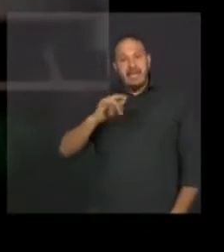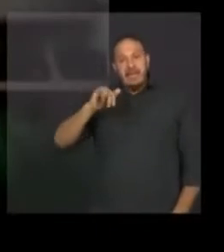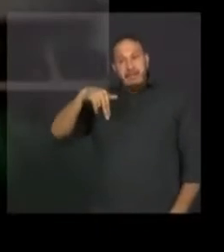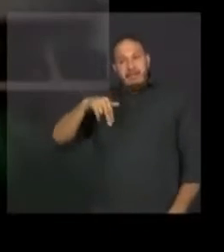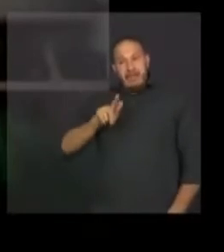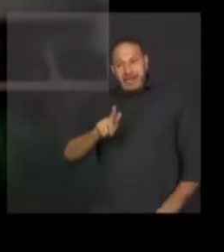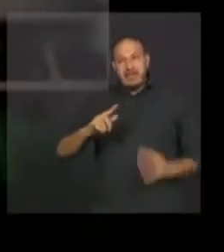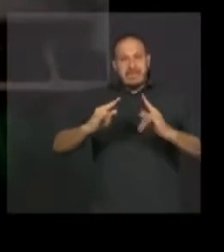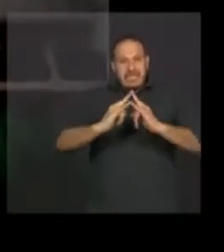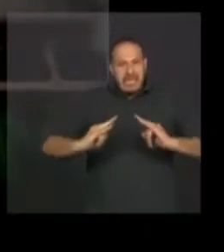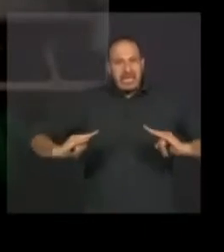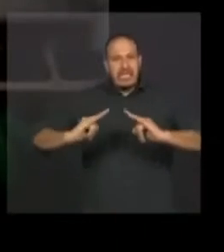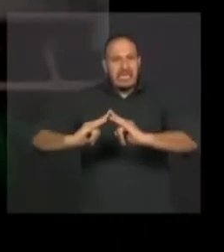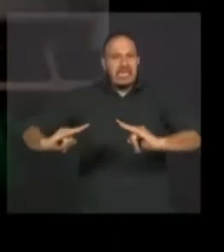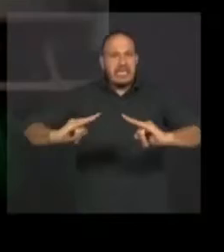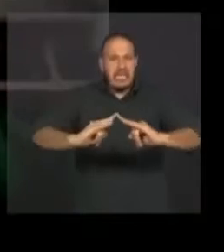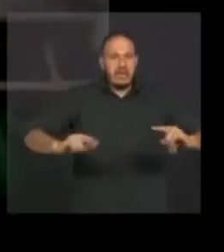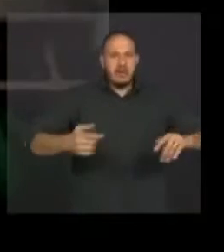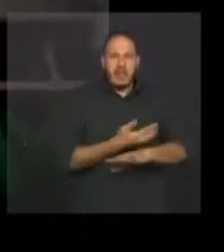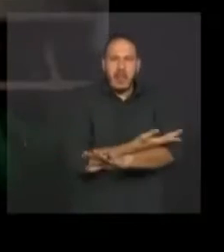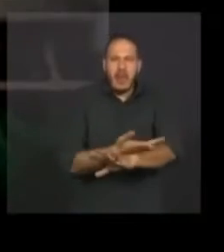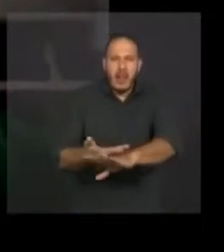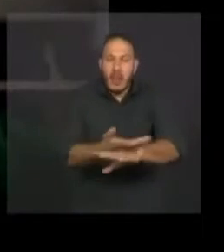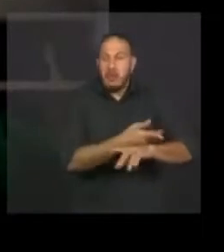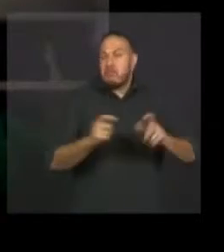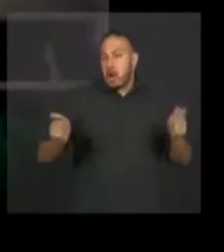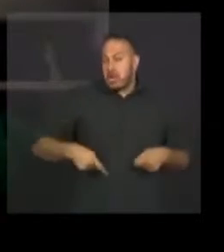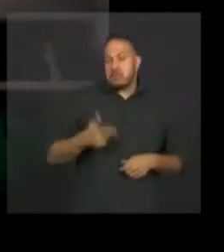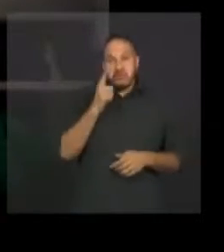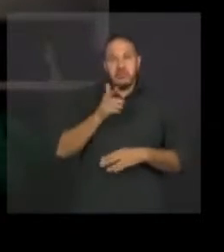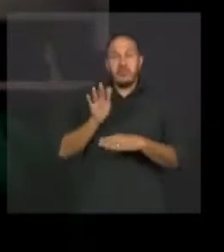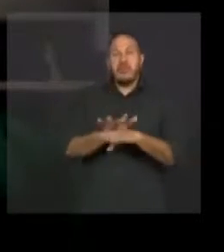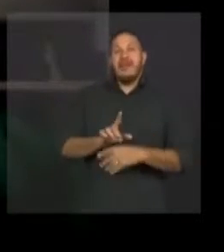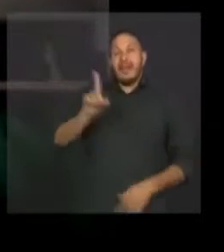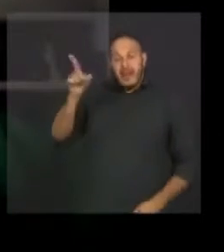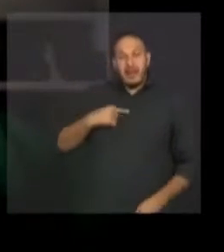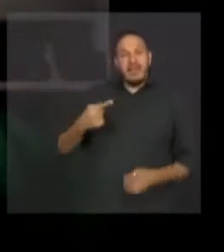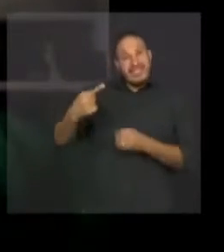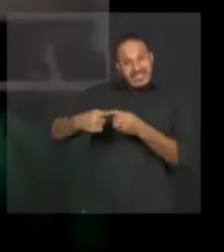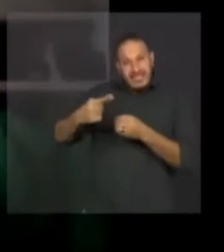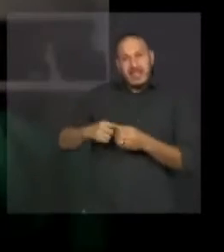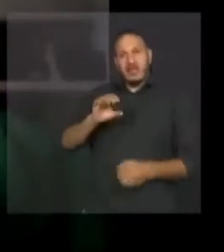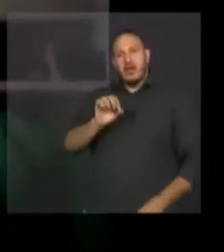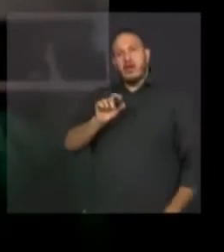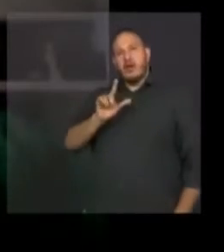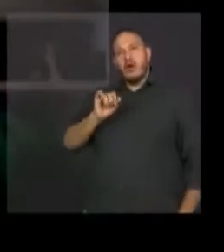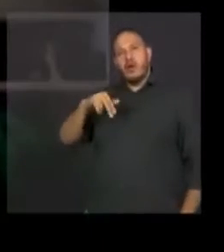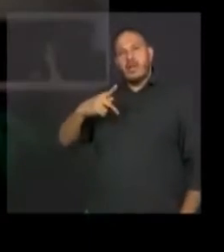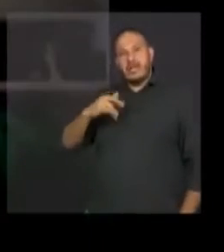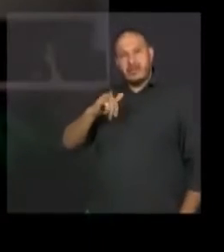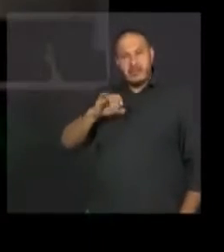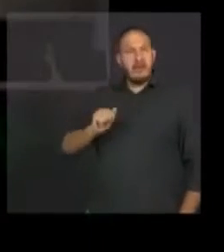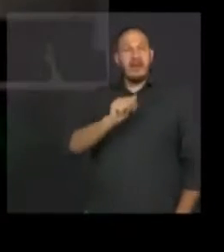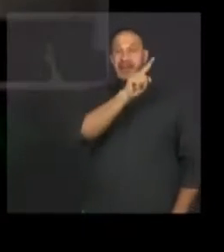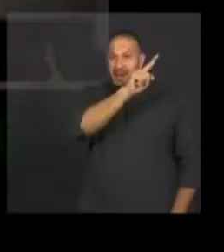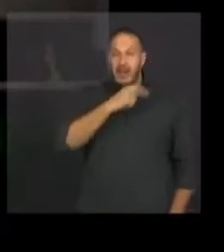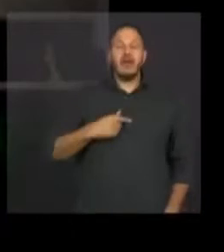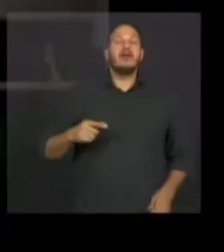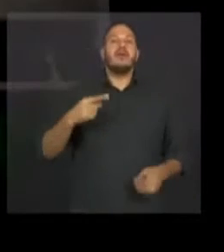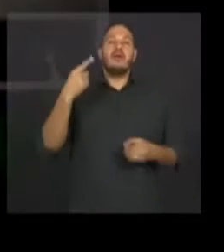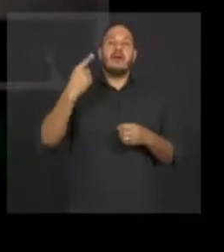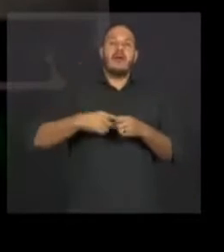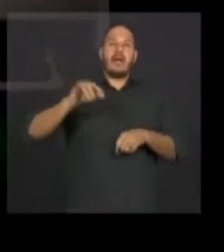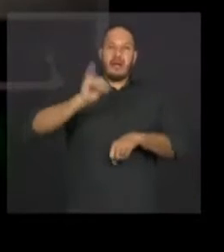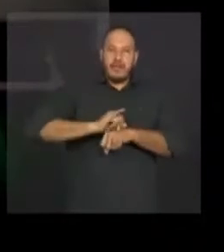uma das alternativas de acolhimento à população em situação de rua. A cidade de Olímpia, que é a capital do estado de Washington, se viu, no final